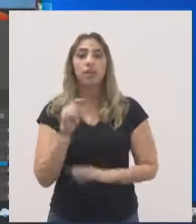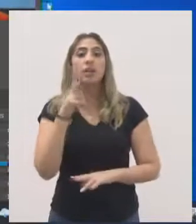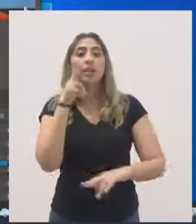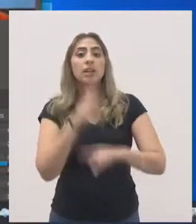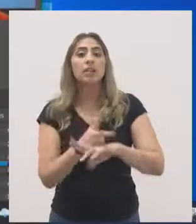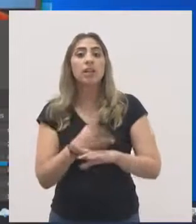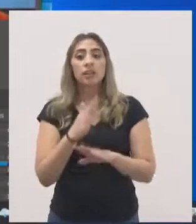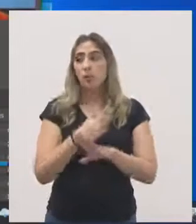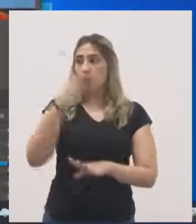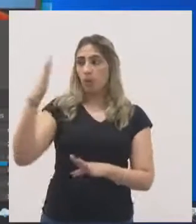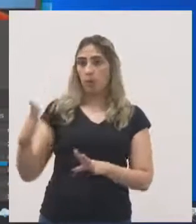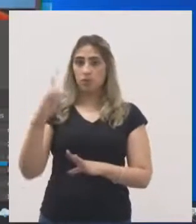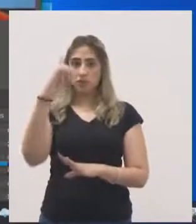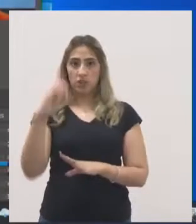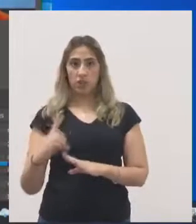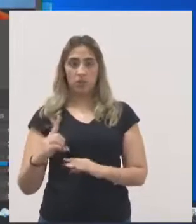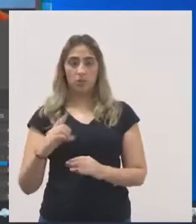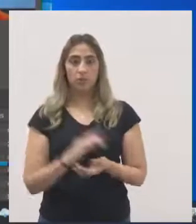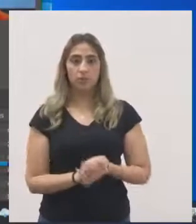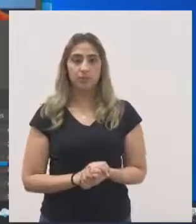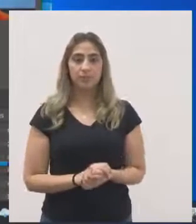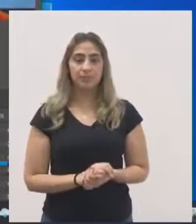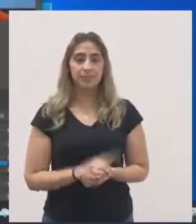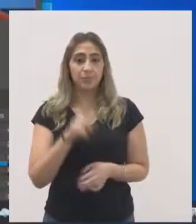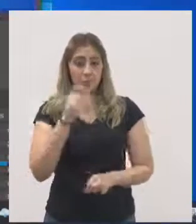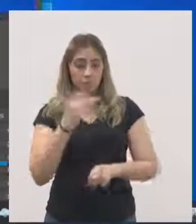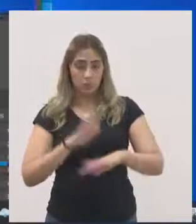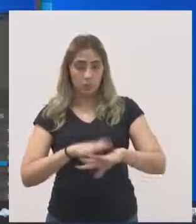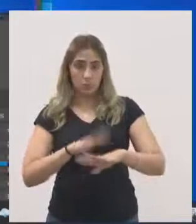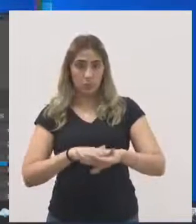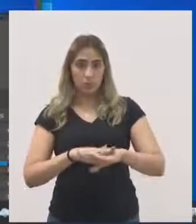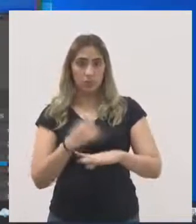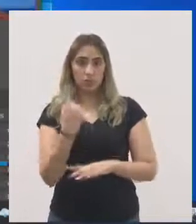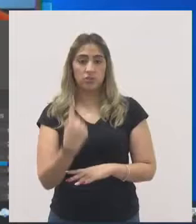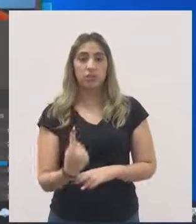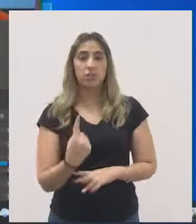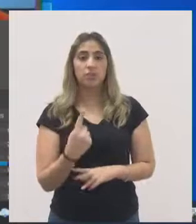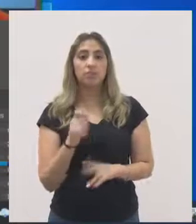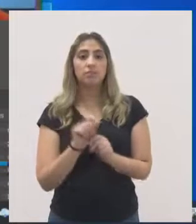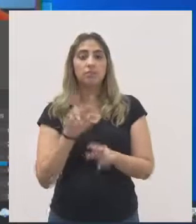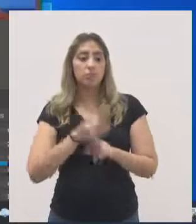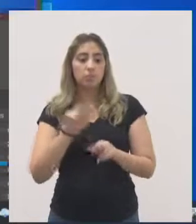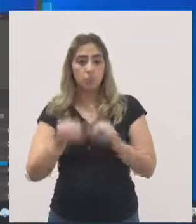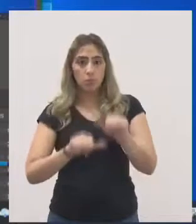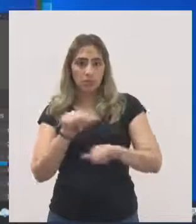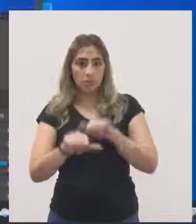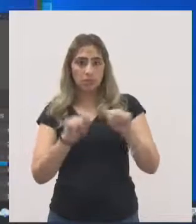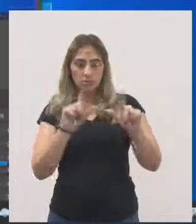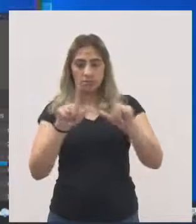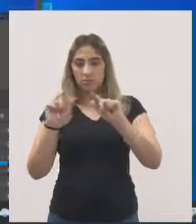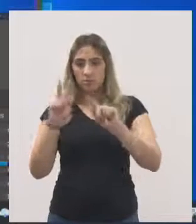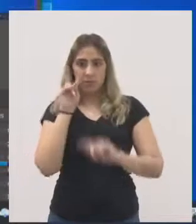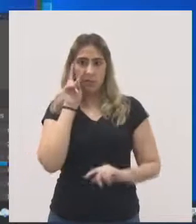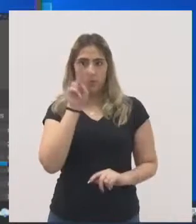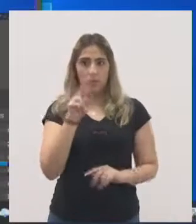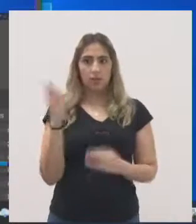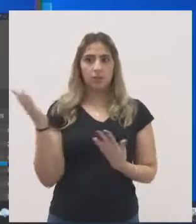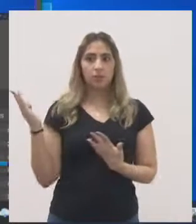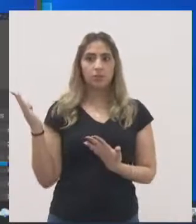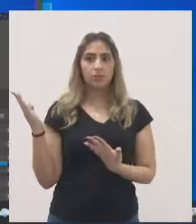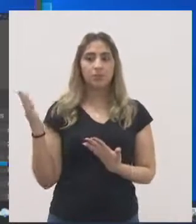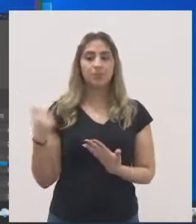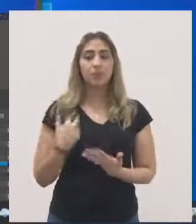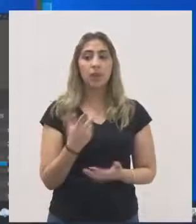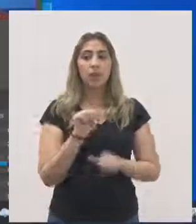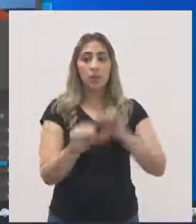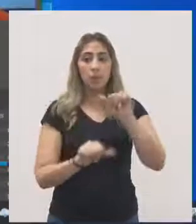do lado direito. E você pode ficar fazendo essas mudanças de tela, tá vendo? Quando eu quero mudar